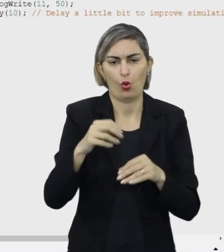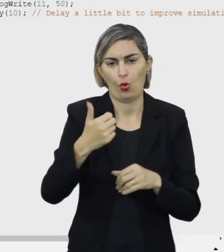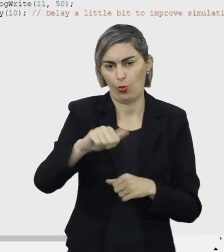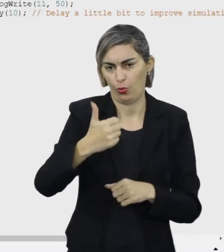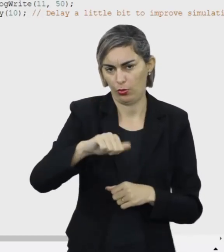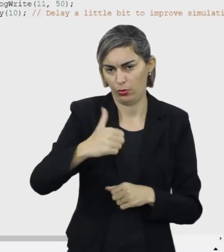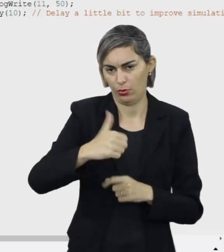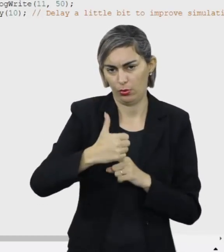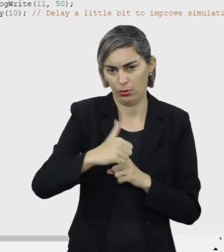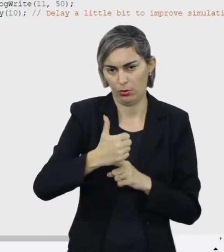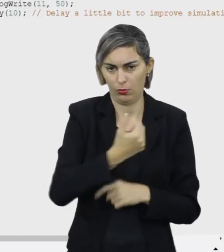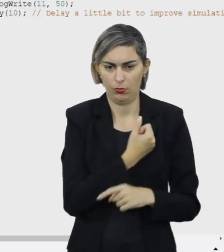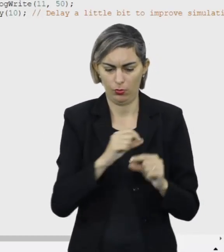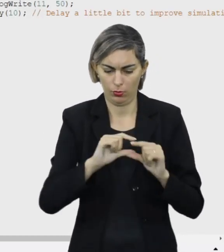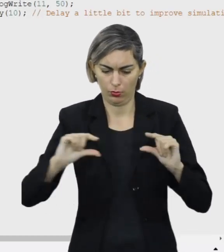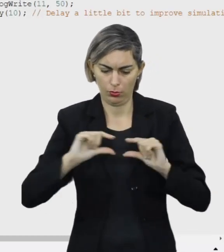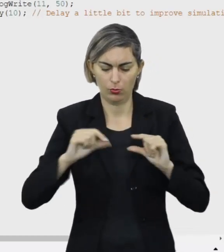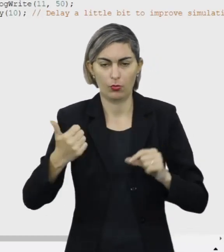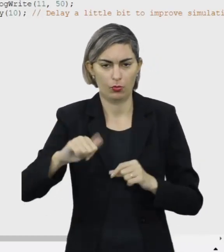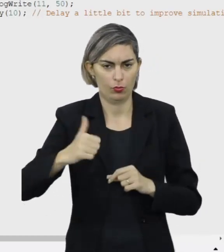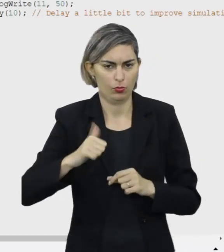11 como